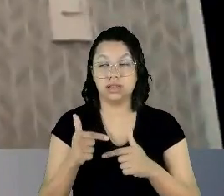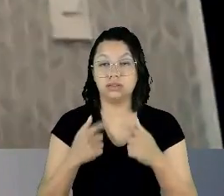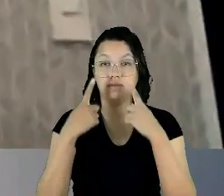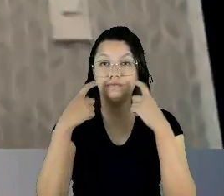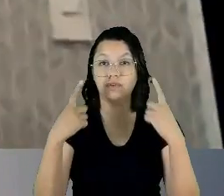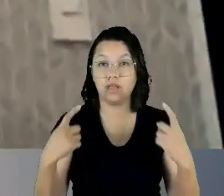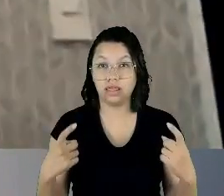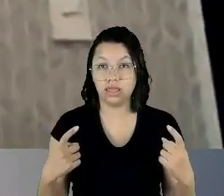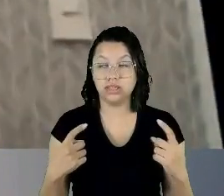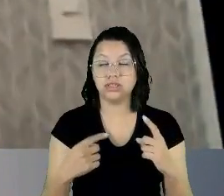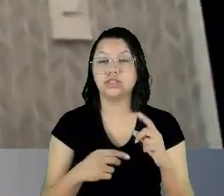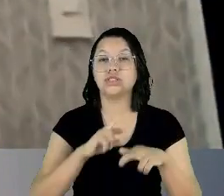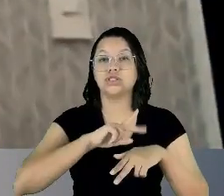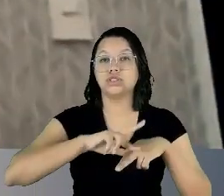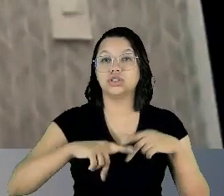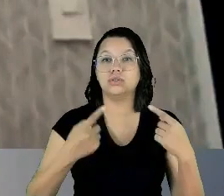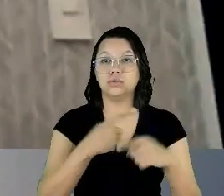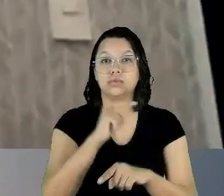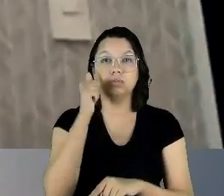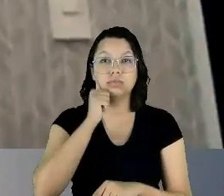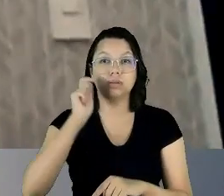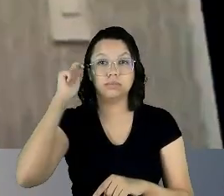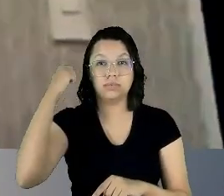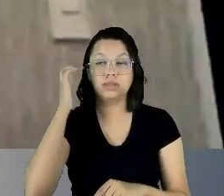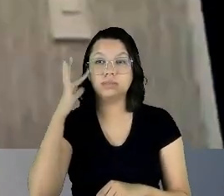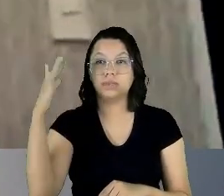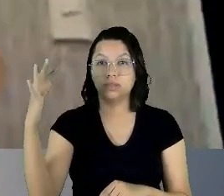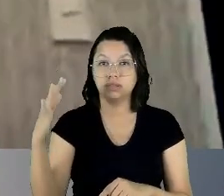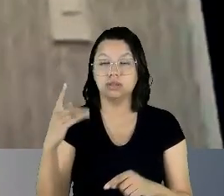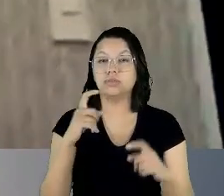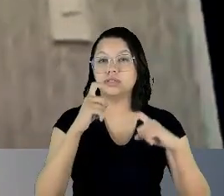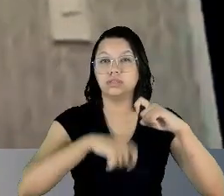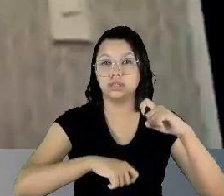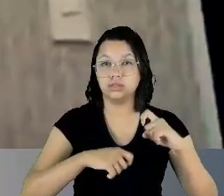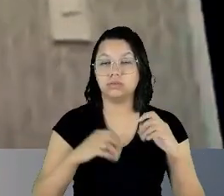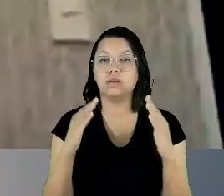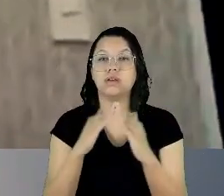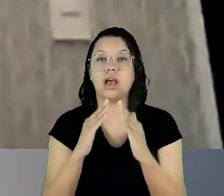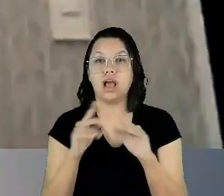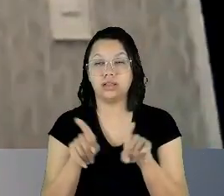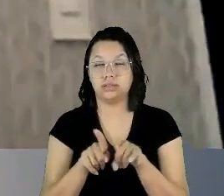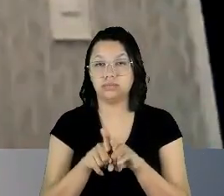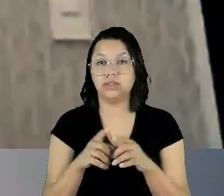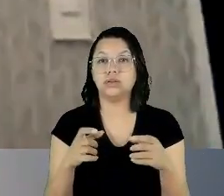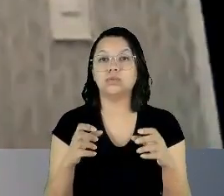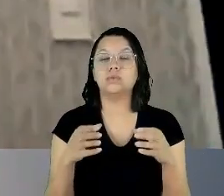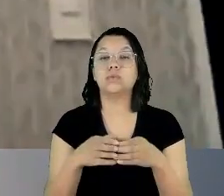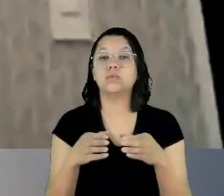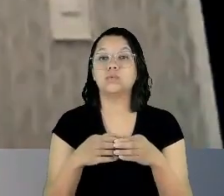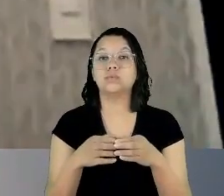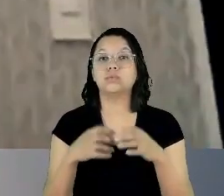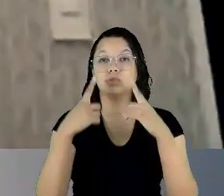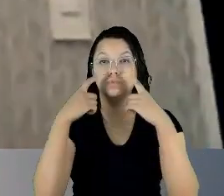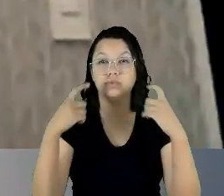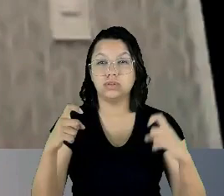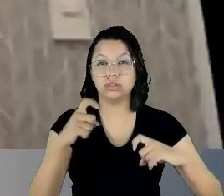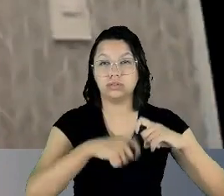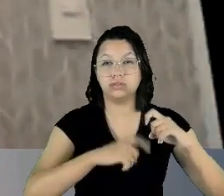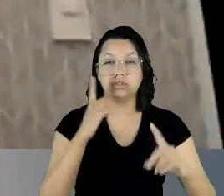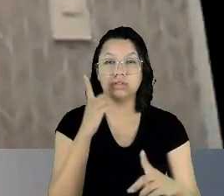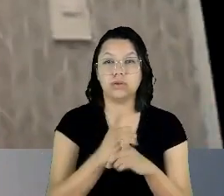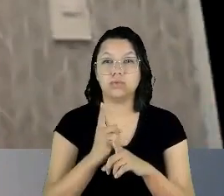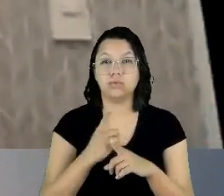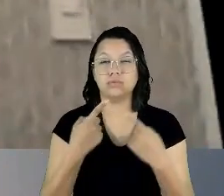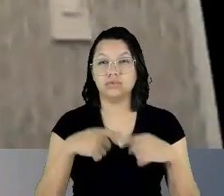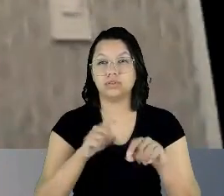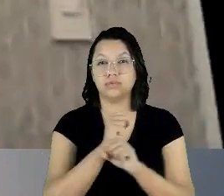contra mulheres negras, pensando em violência sexual e violência doméstica. E aí, no grupo de violência sexual, a gente está encontrando um